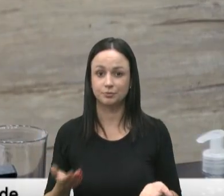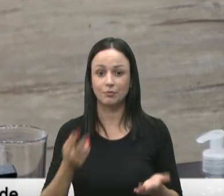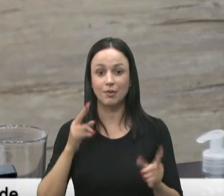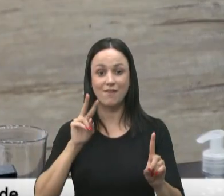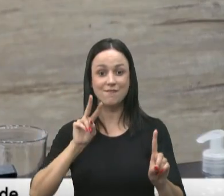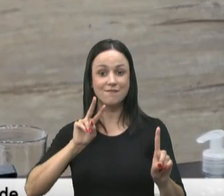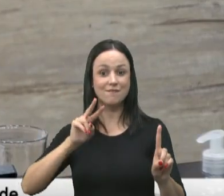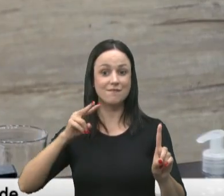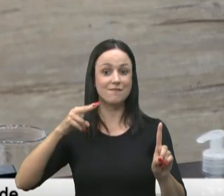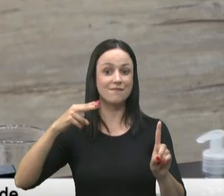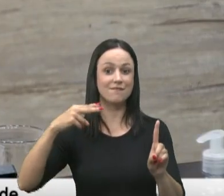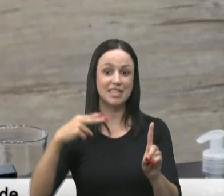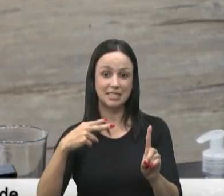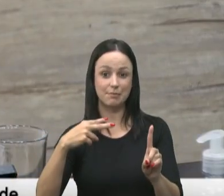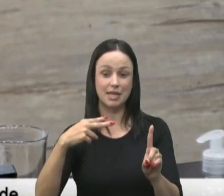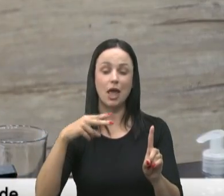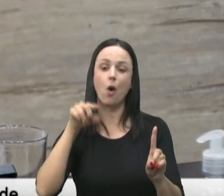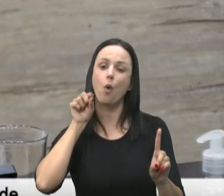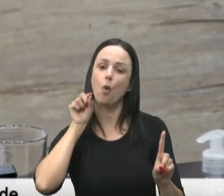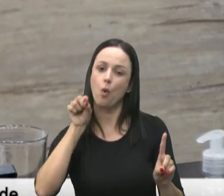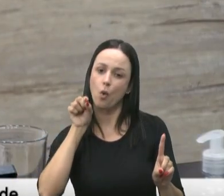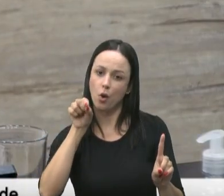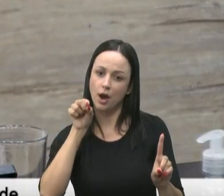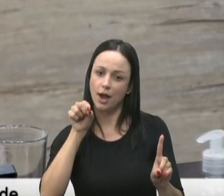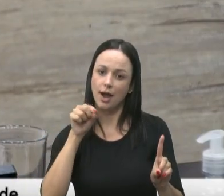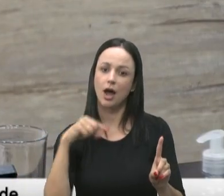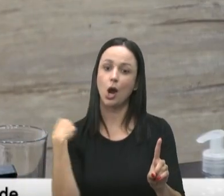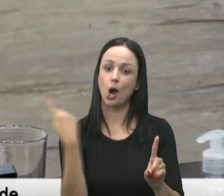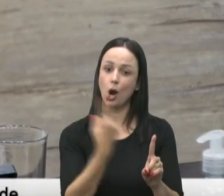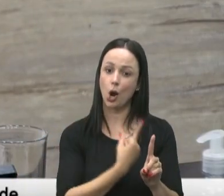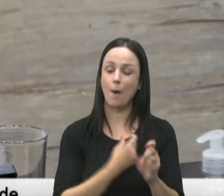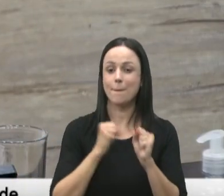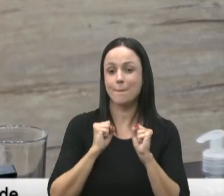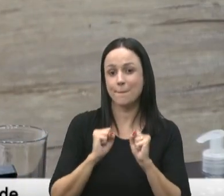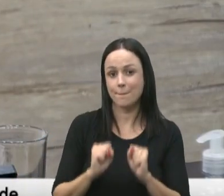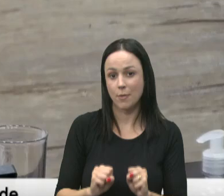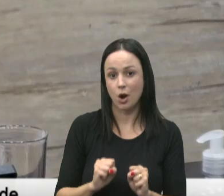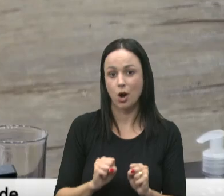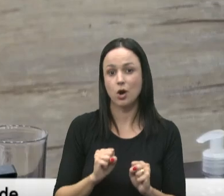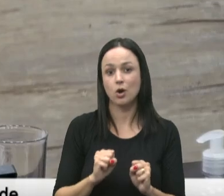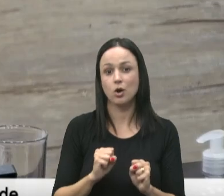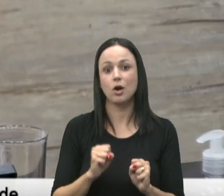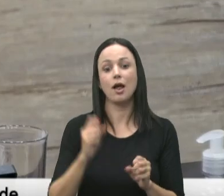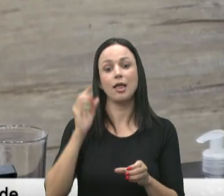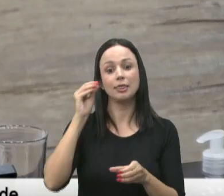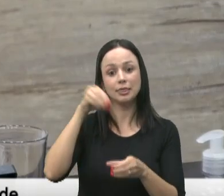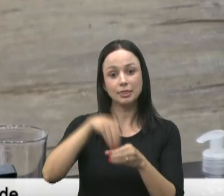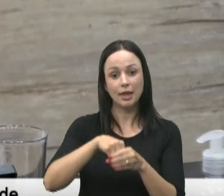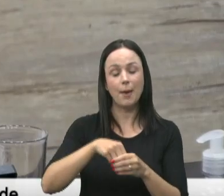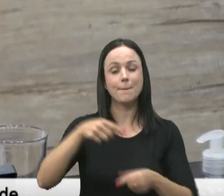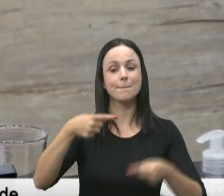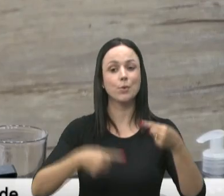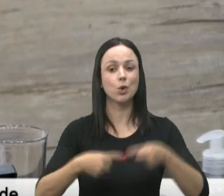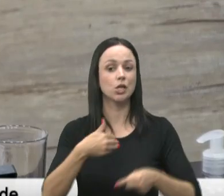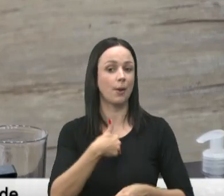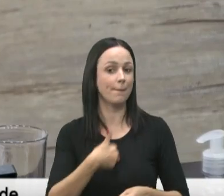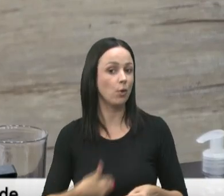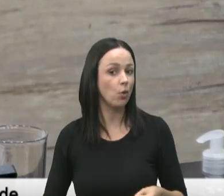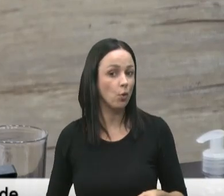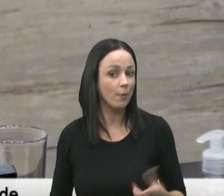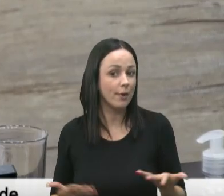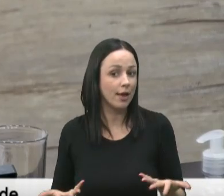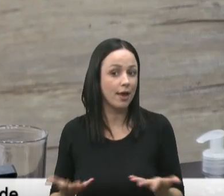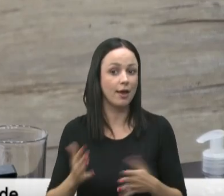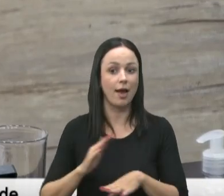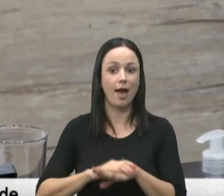Visibilidade dá para a gente a possibilidade de ser alvo de políticas públicas, de ações que